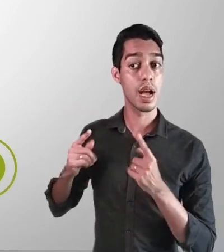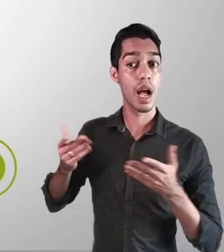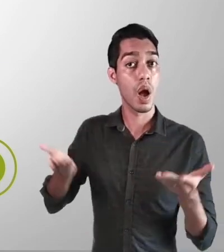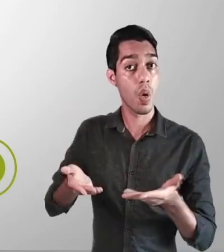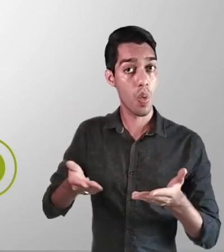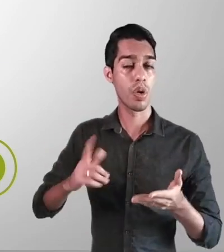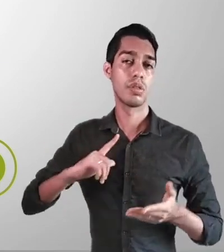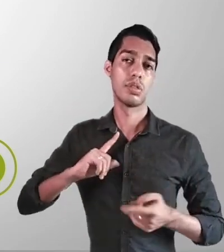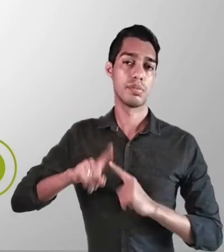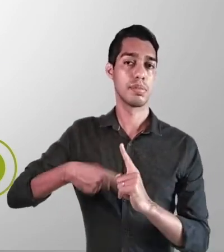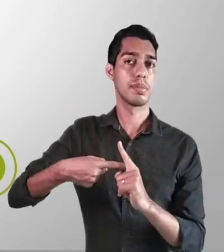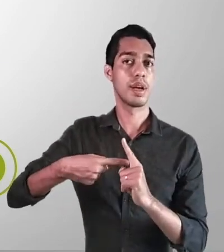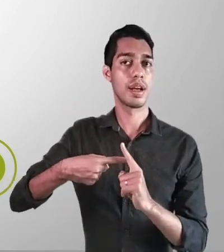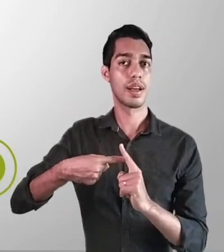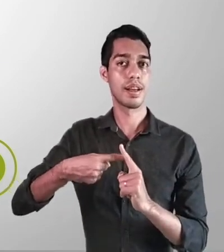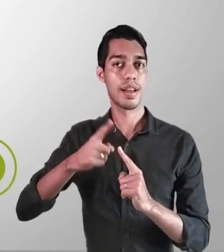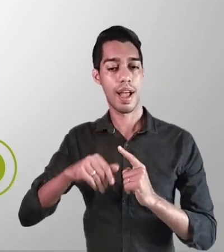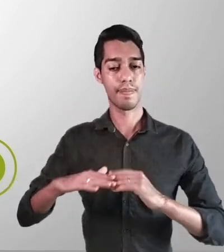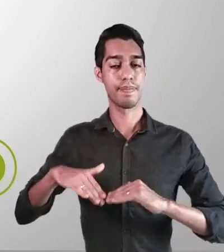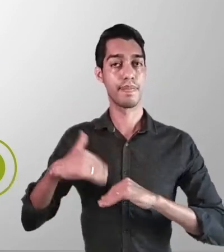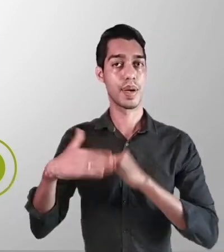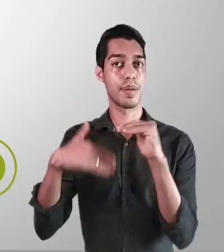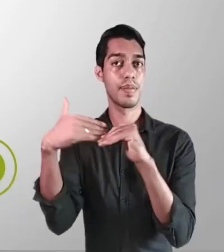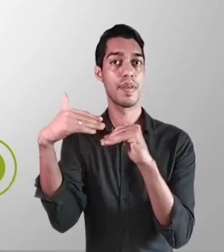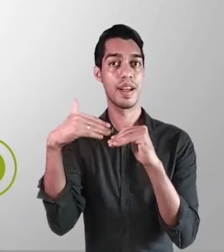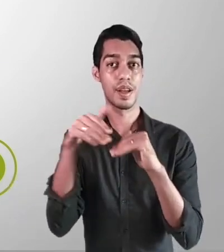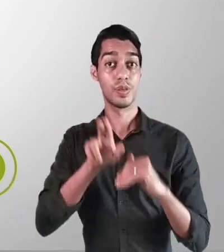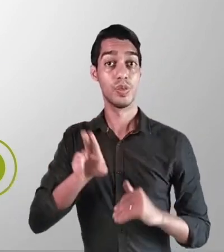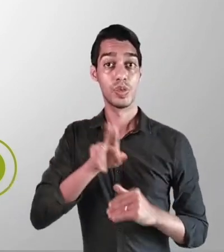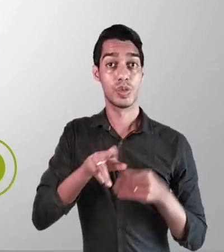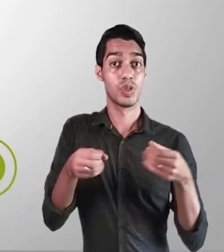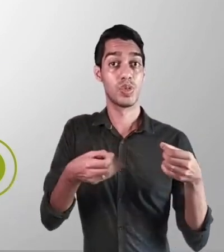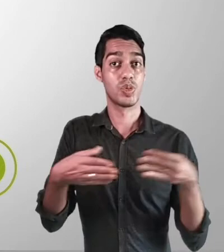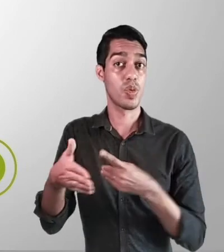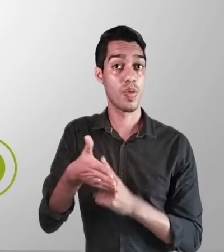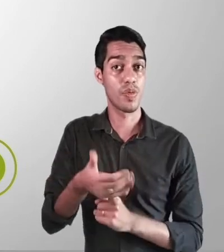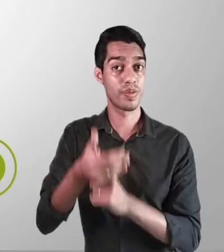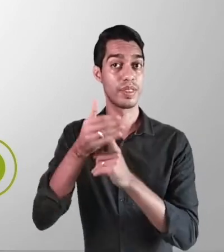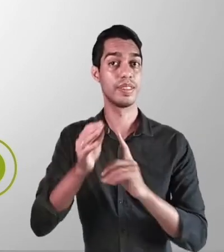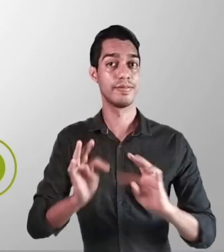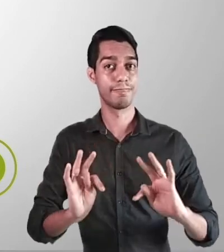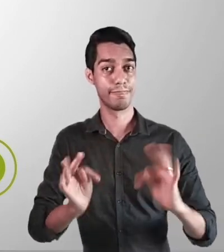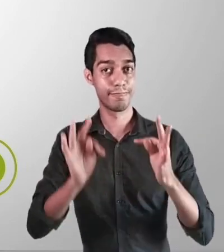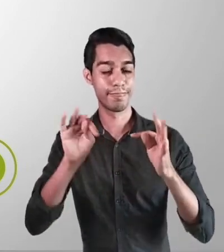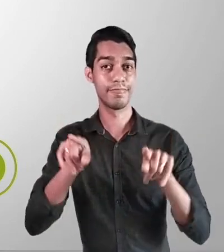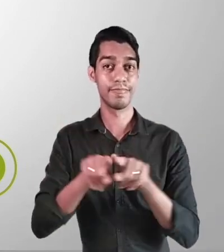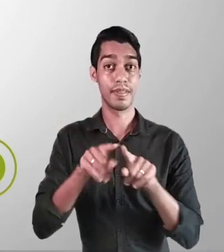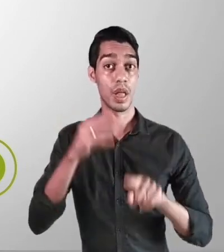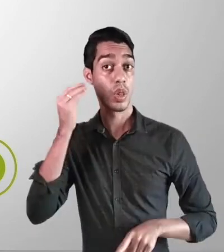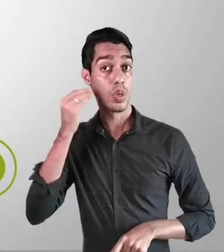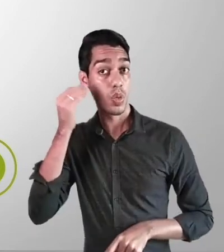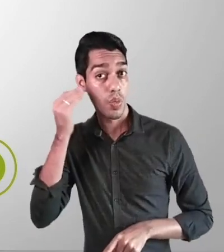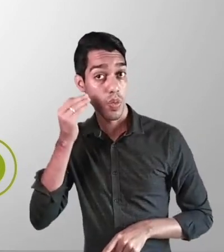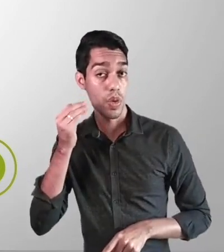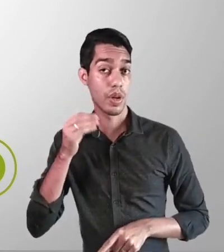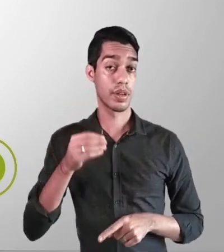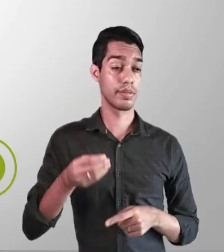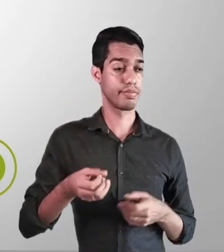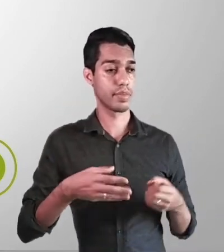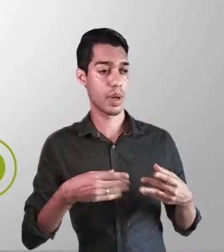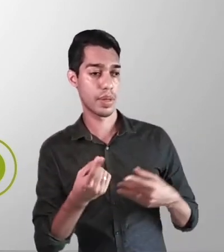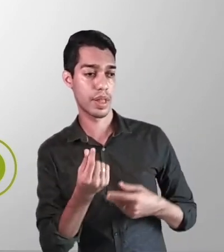desenvolvendo muito no processo de utilização dessas novas tecnologias, de experiência dessas novas soluções financeiras, o